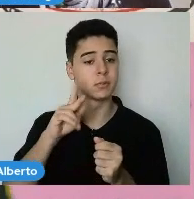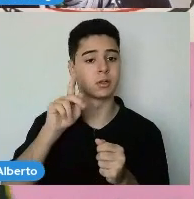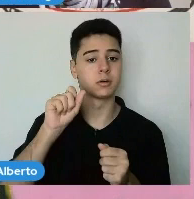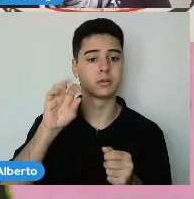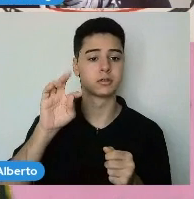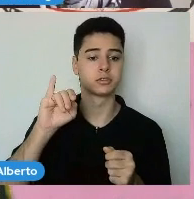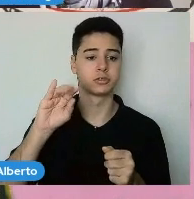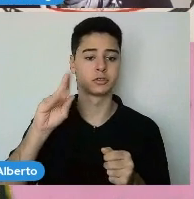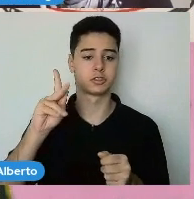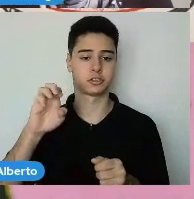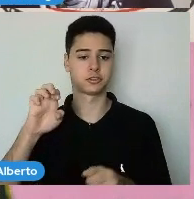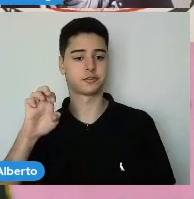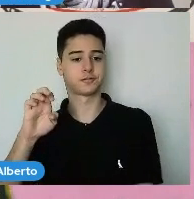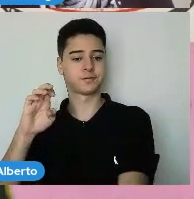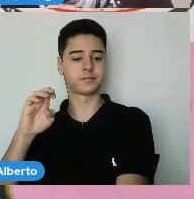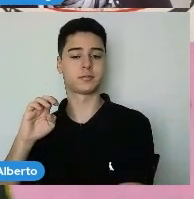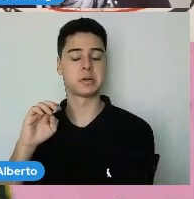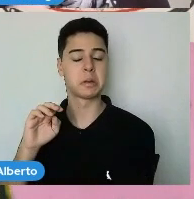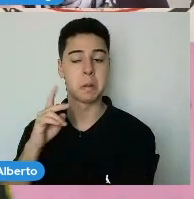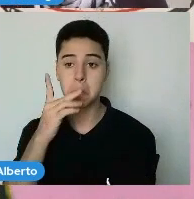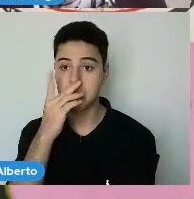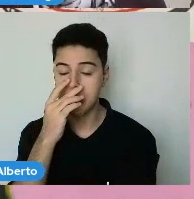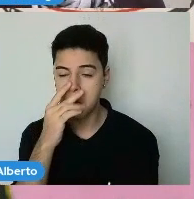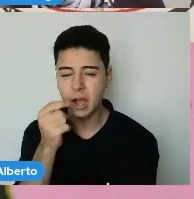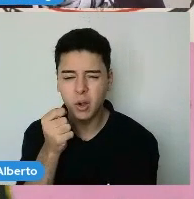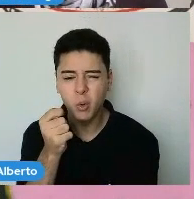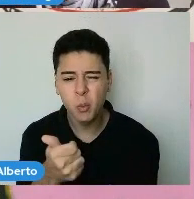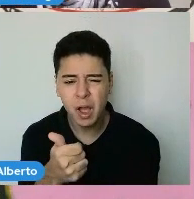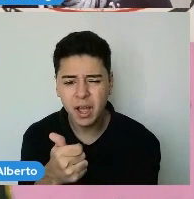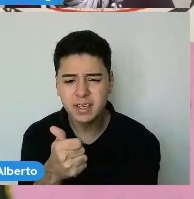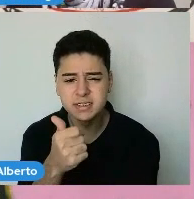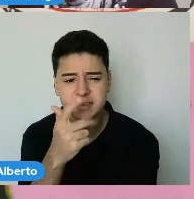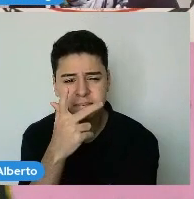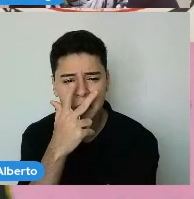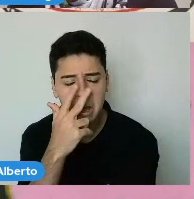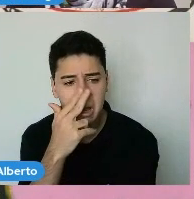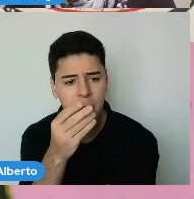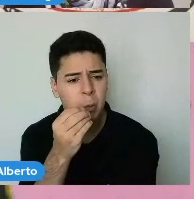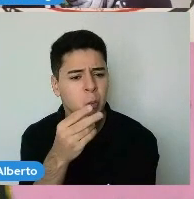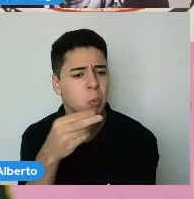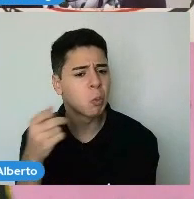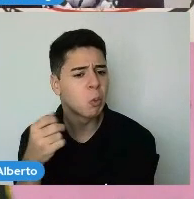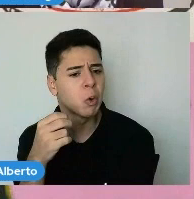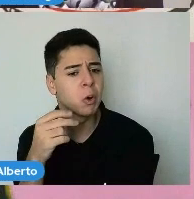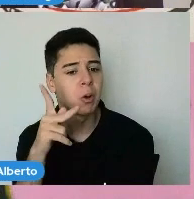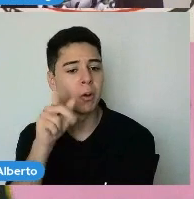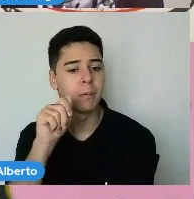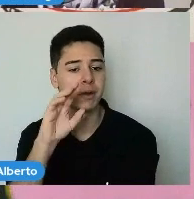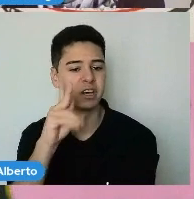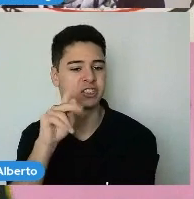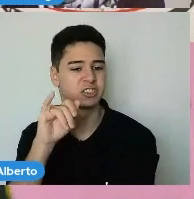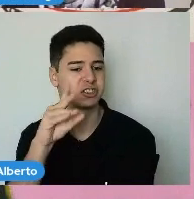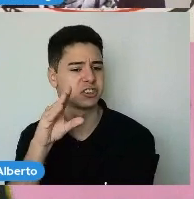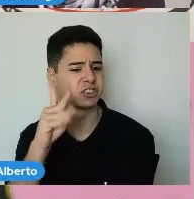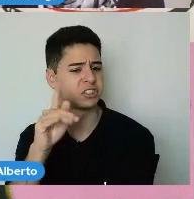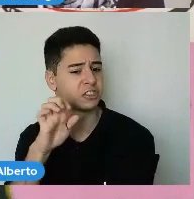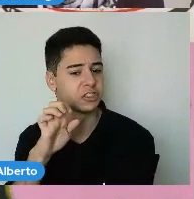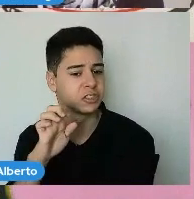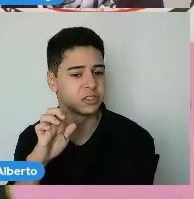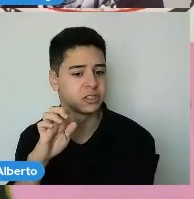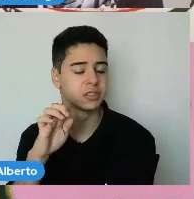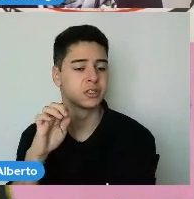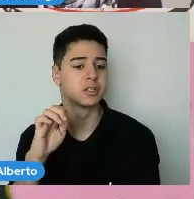uma imitação, mas é aquilo que quase é alguma coisa. Então, é um pastiche de